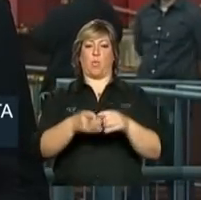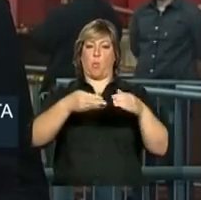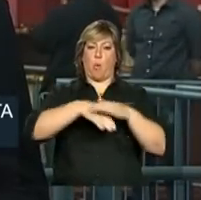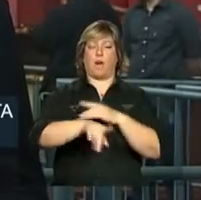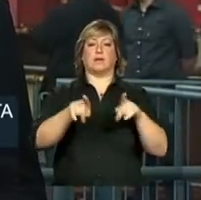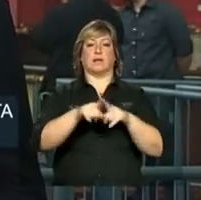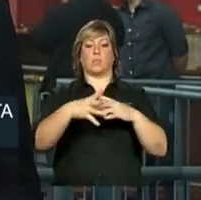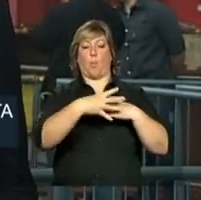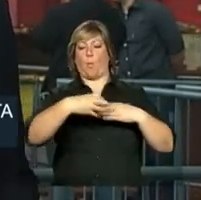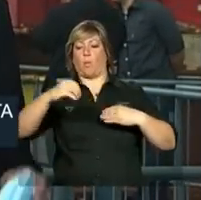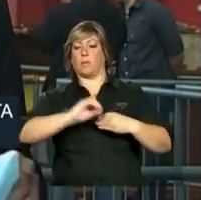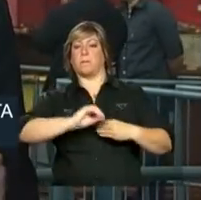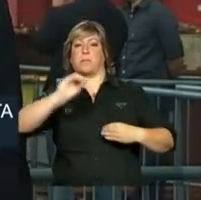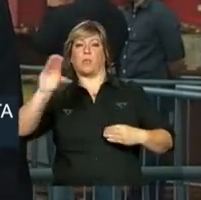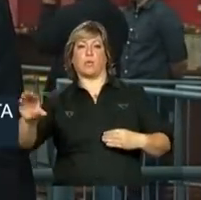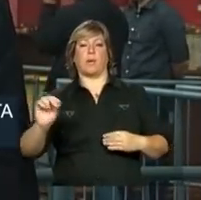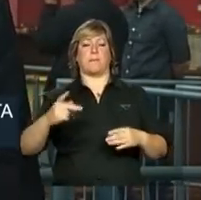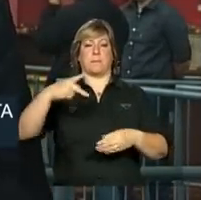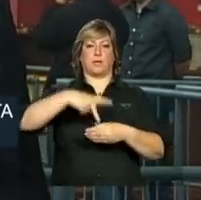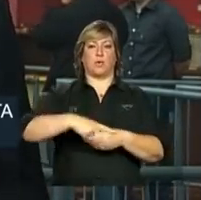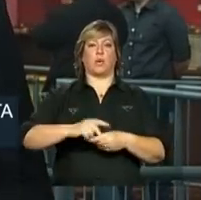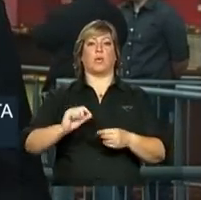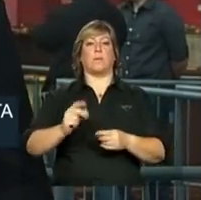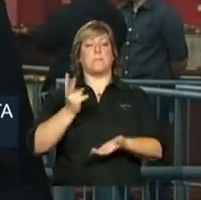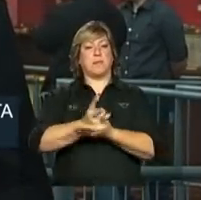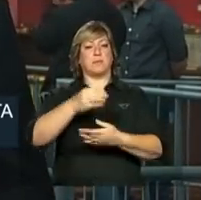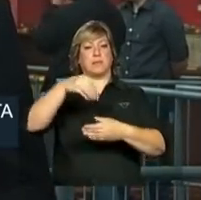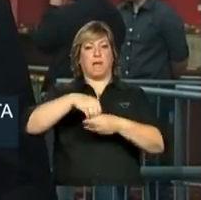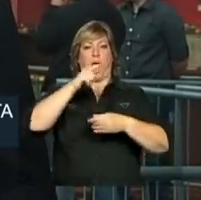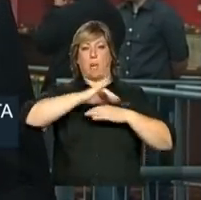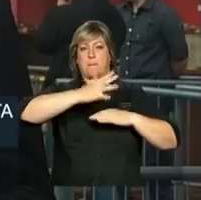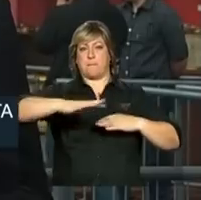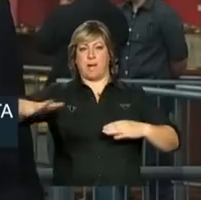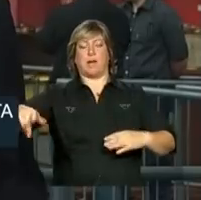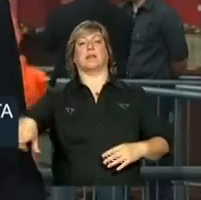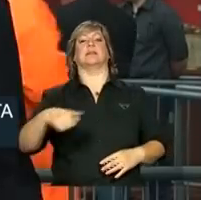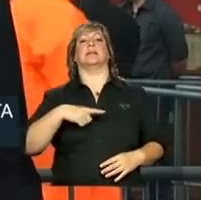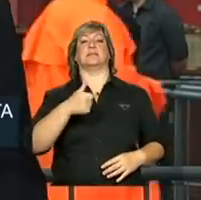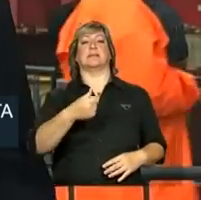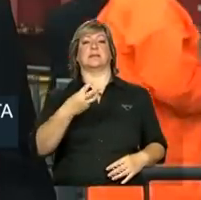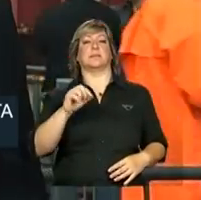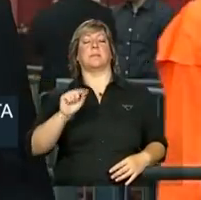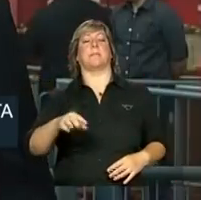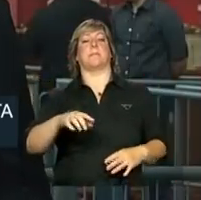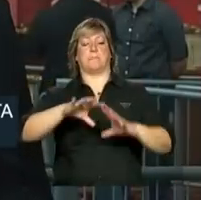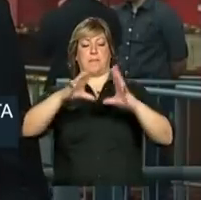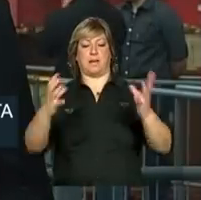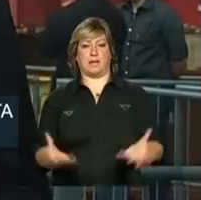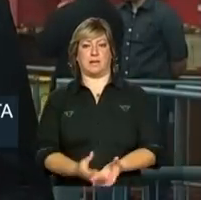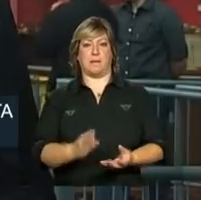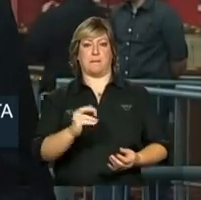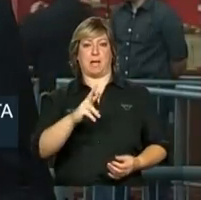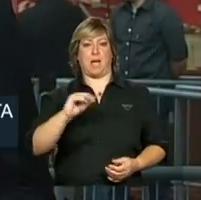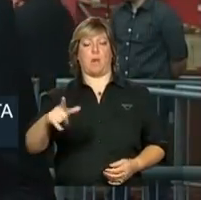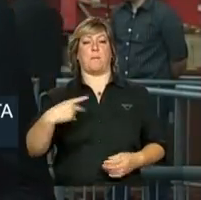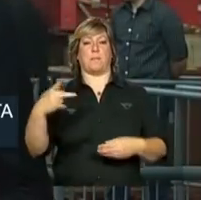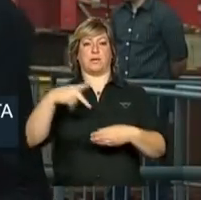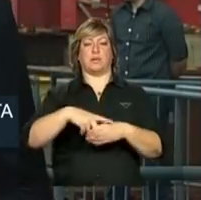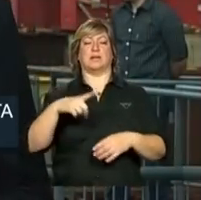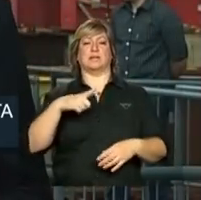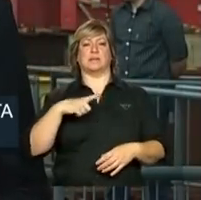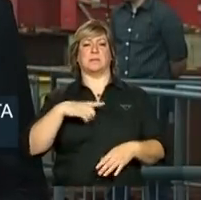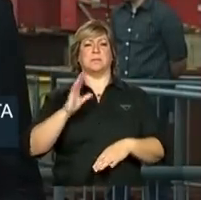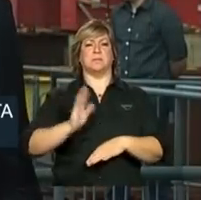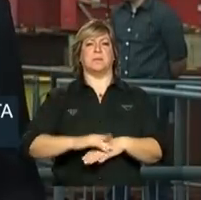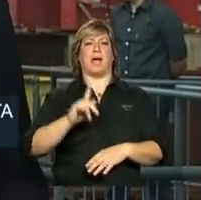em alto mar. Também vai produzir 180 mil barris de petróleo e processar 6 milhões de metros cúbicos de gás